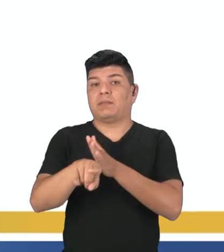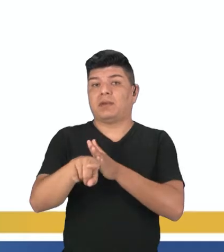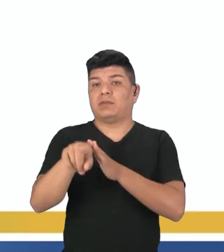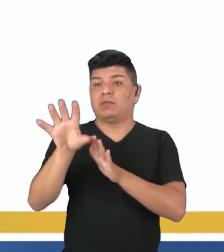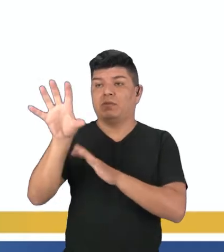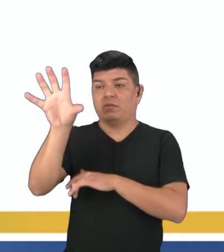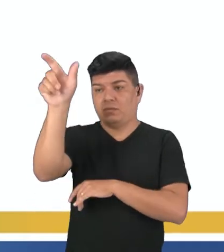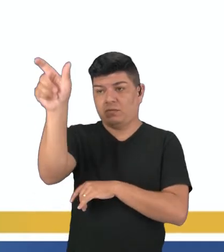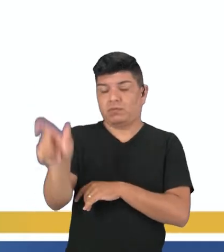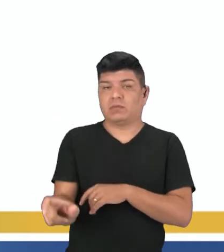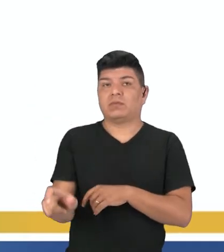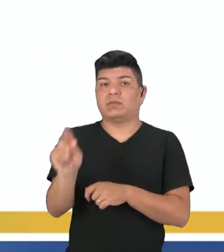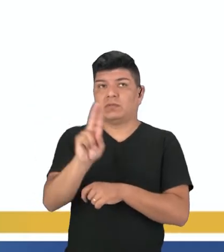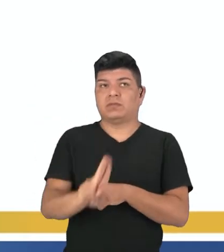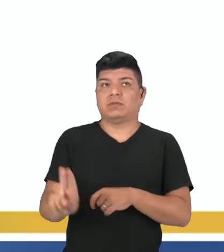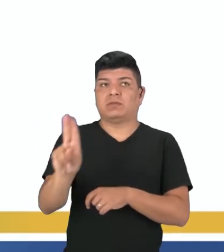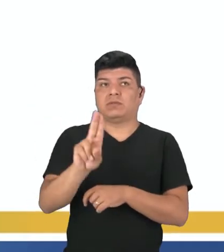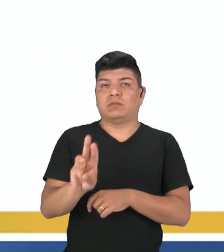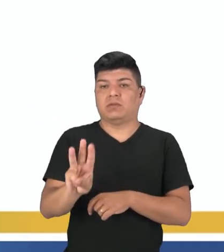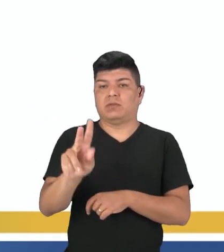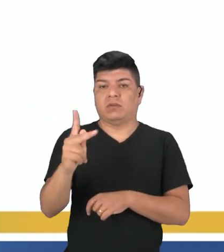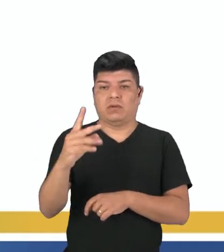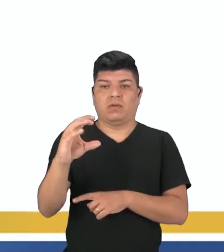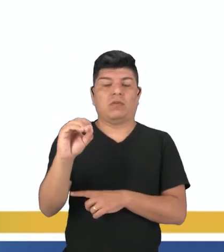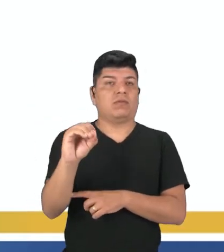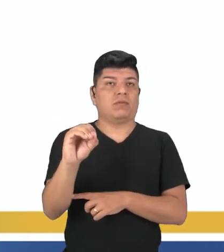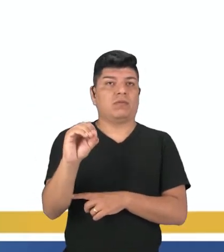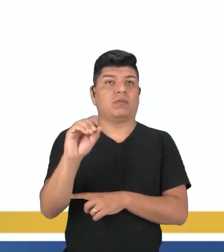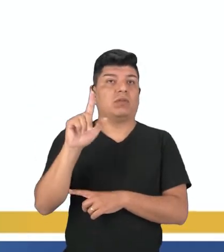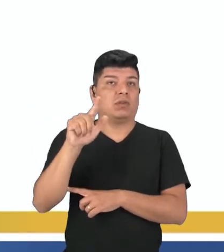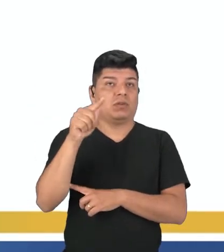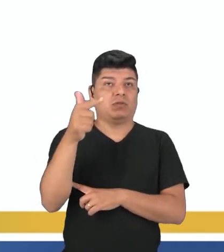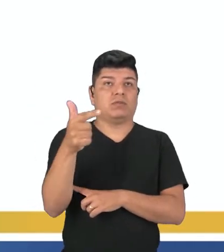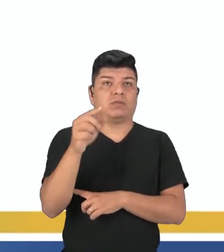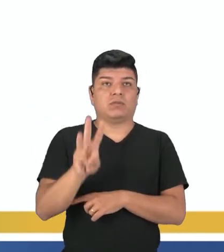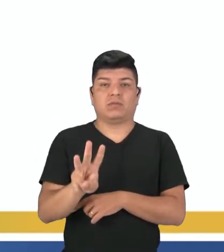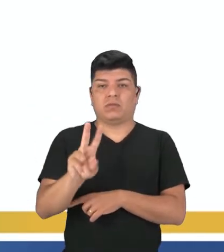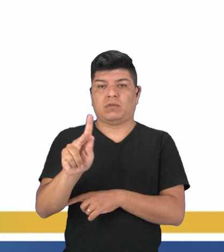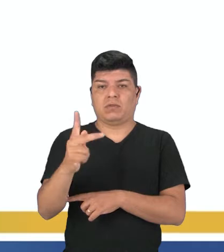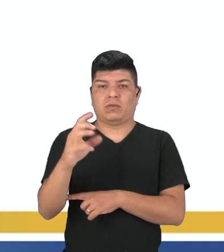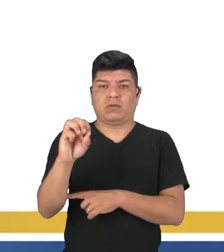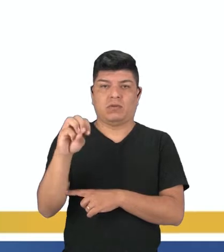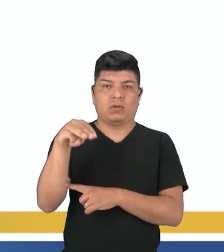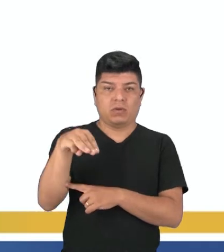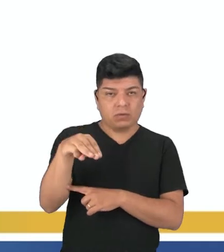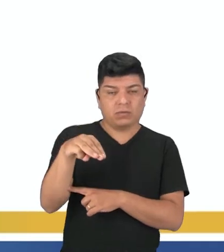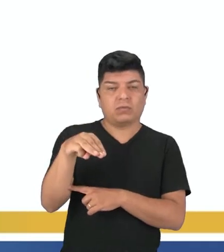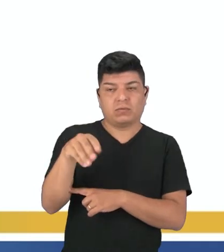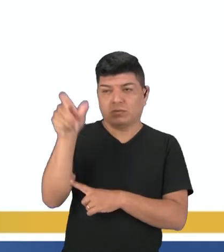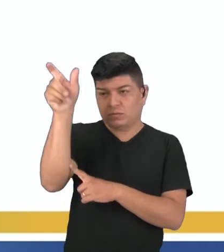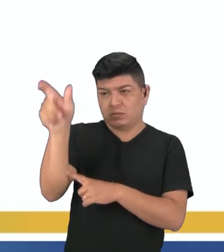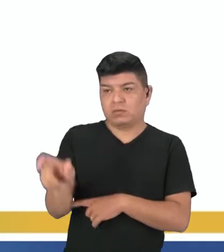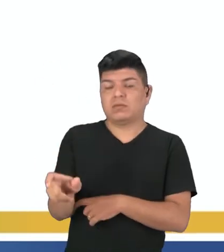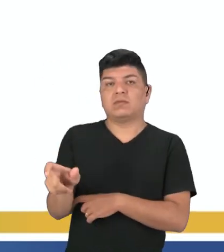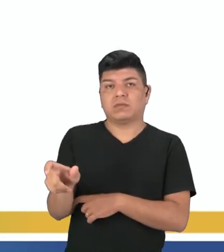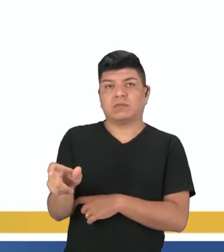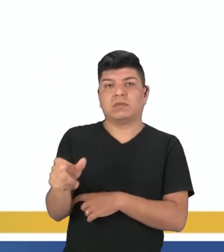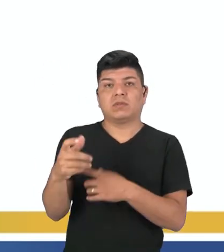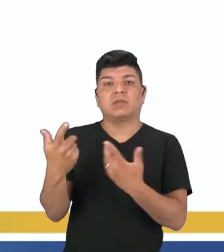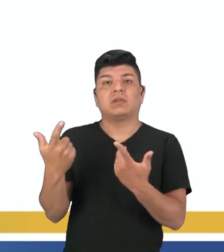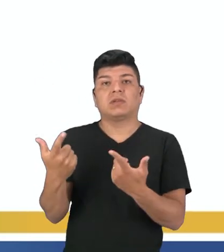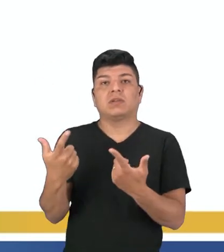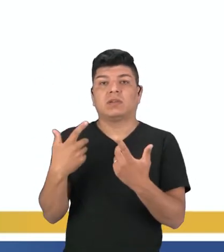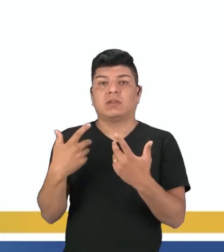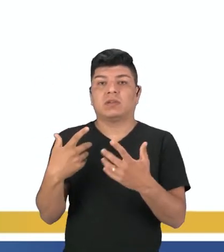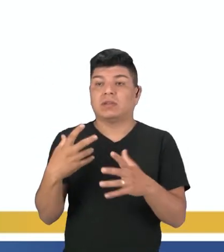esse sujeito, usa o who. E já usamos o whom quando ele é o objeto da oração, ou seja, quem está recebendo